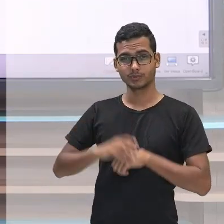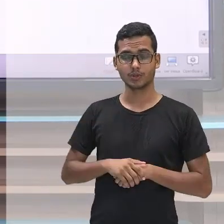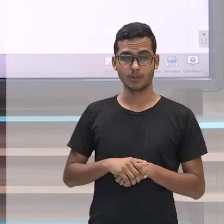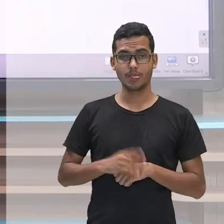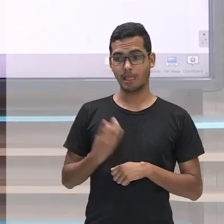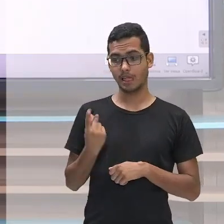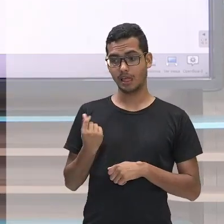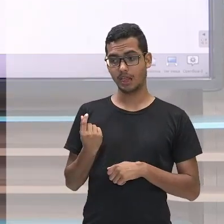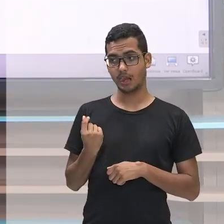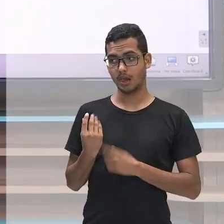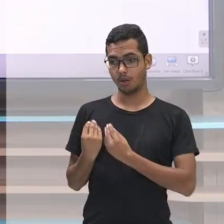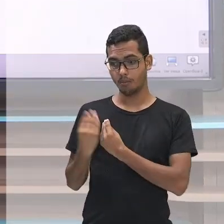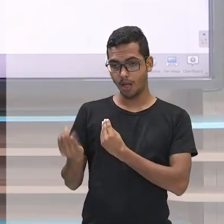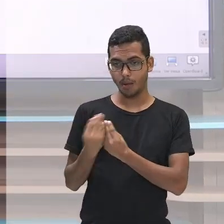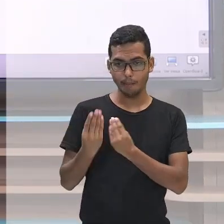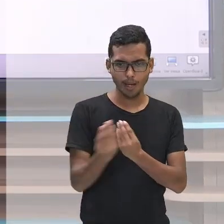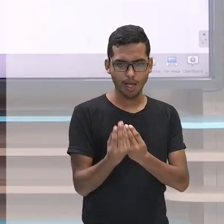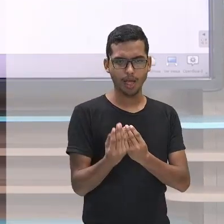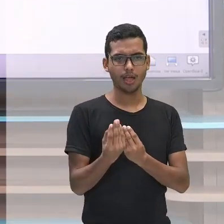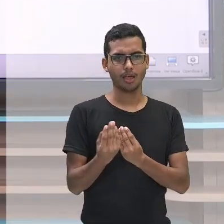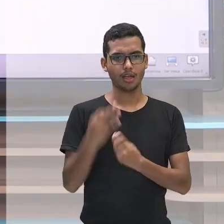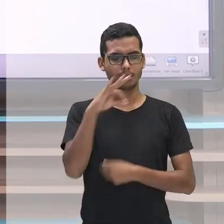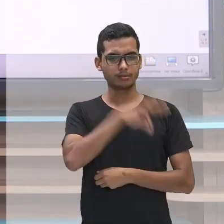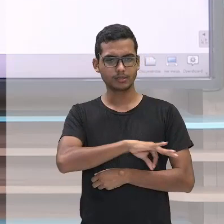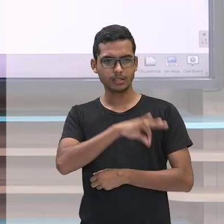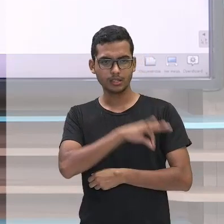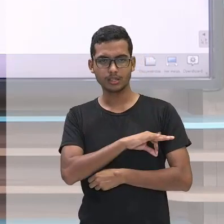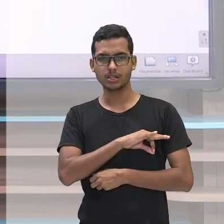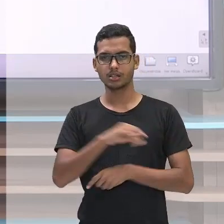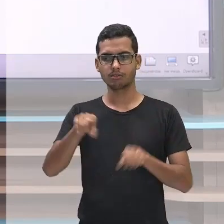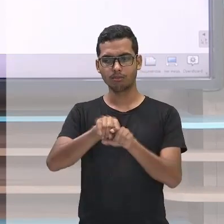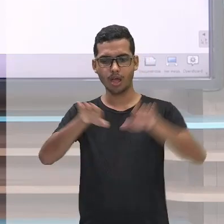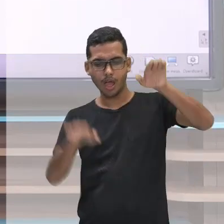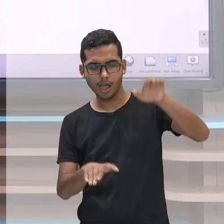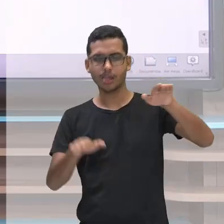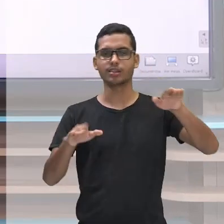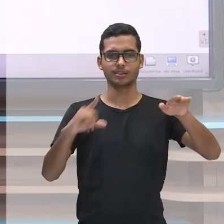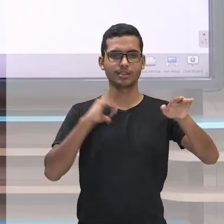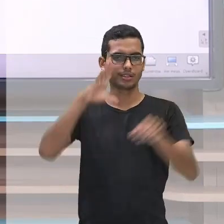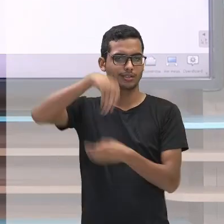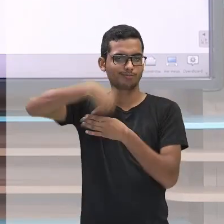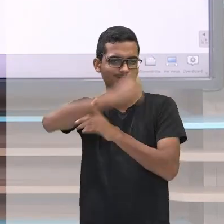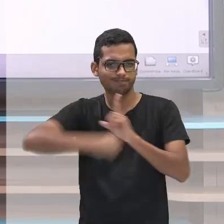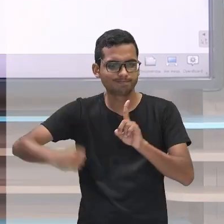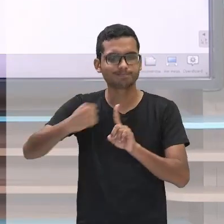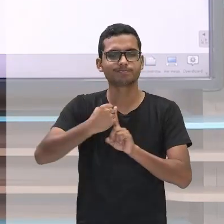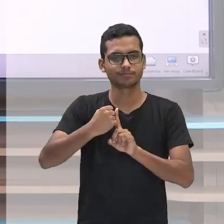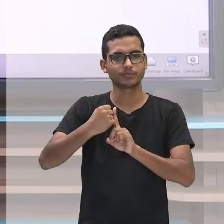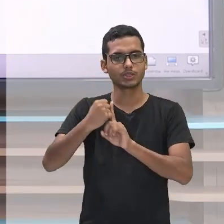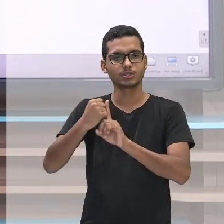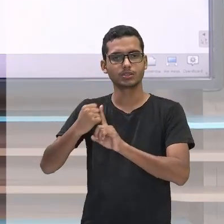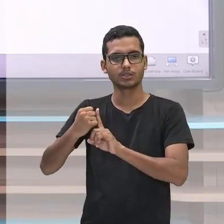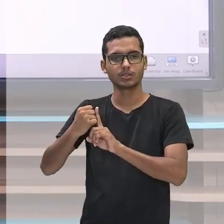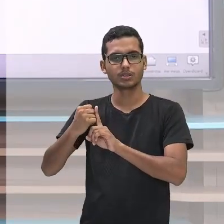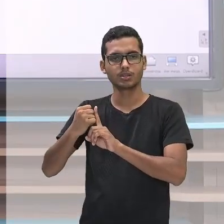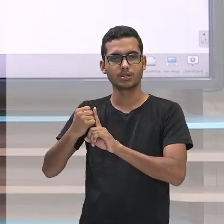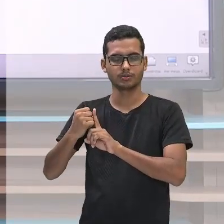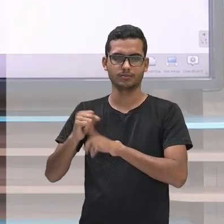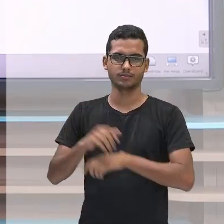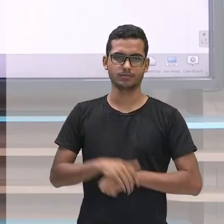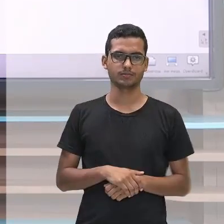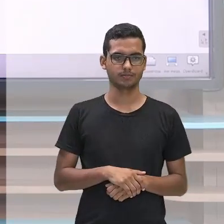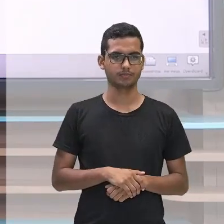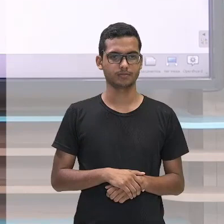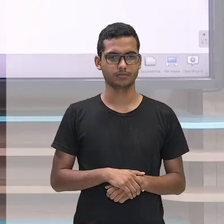nosso país, né? Então, a gente tem esse problema, essa desigualdade social e acaba não refletindo, né,